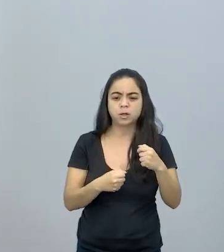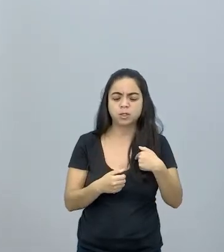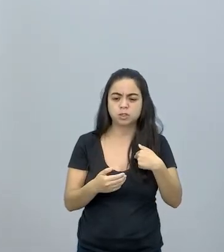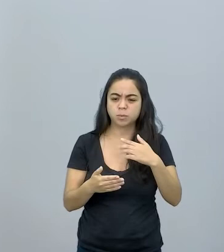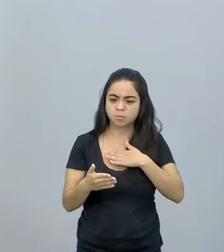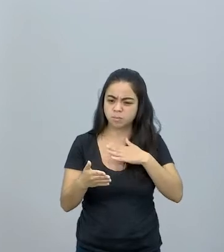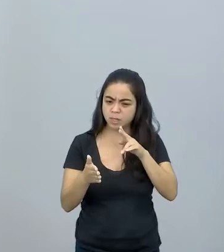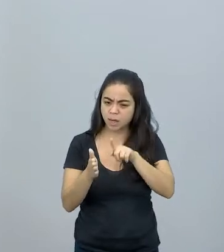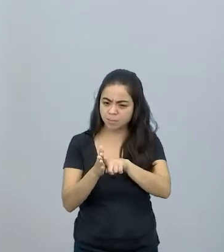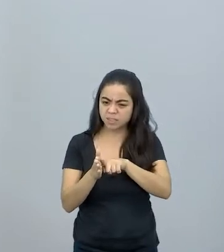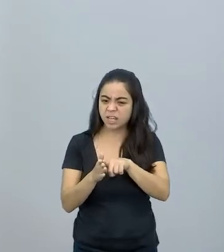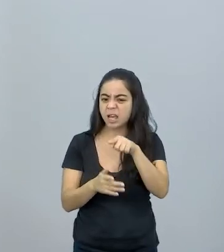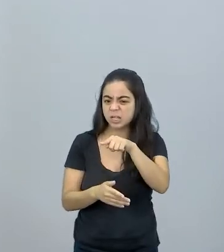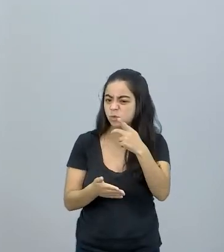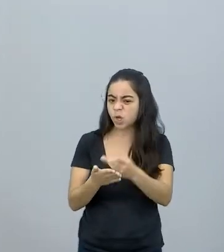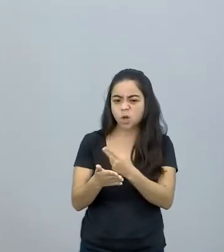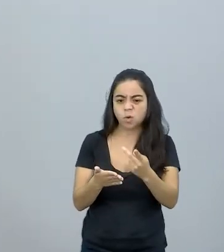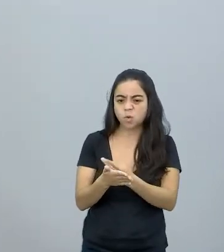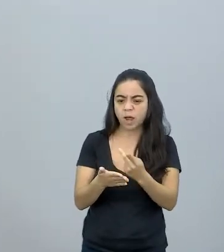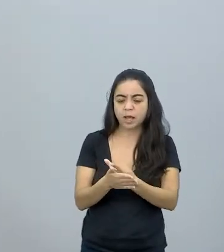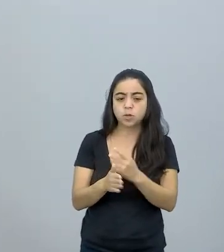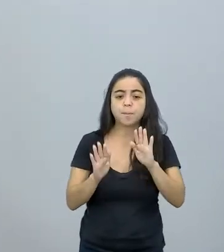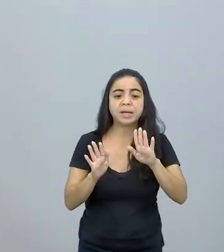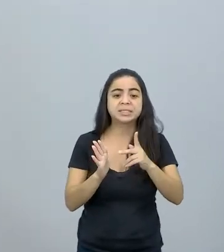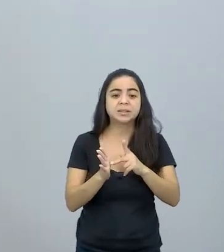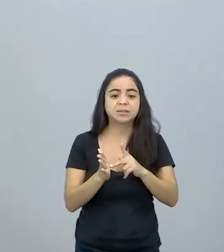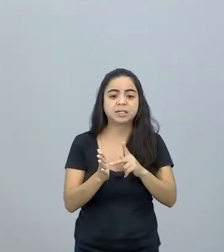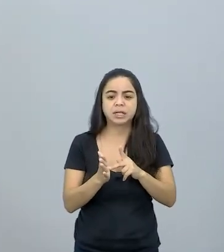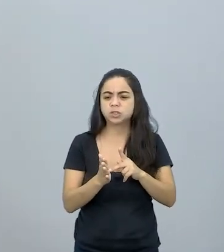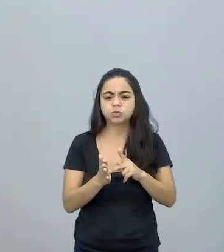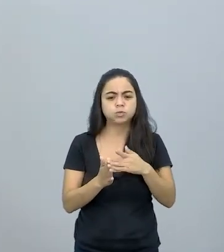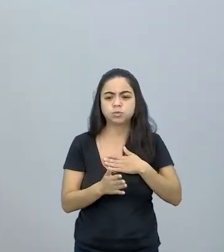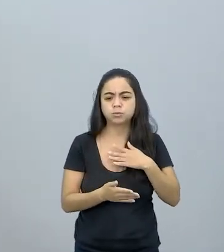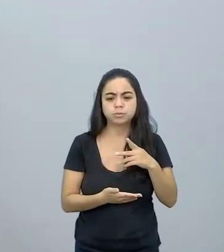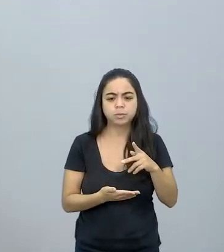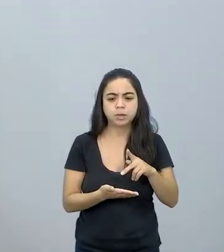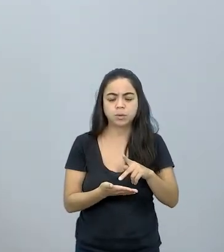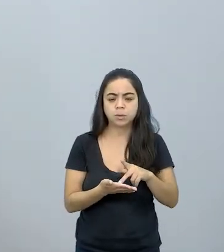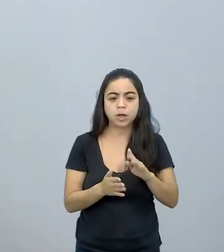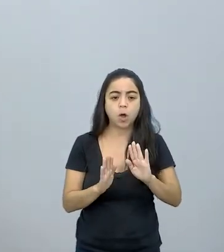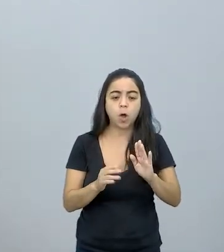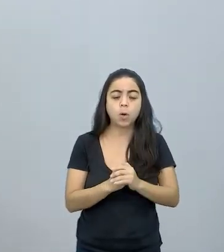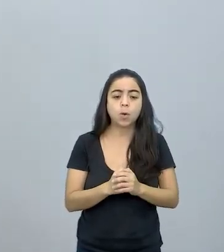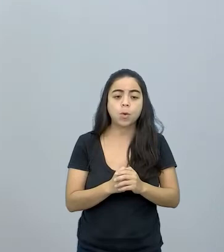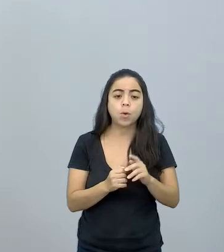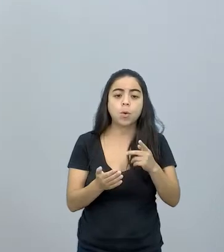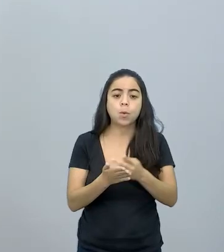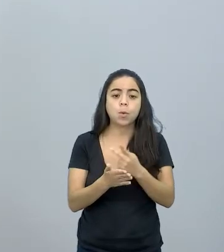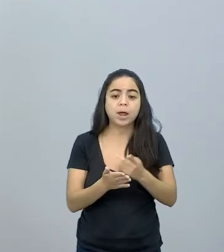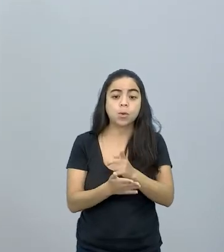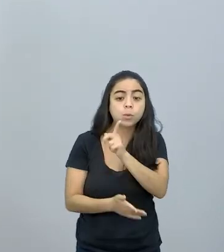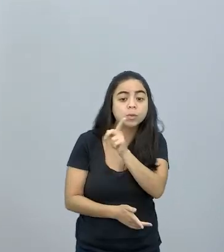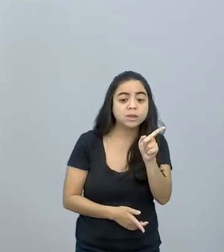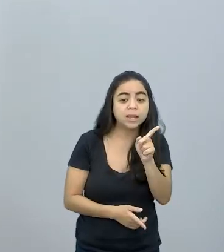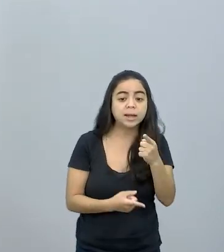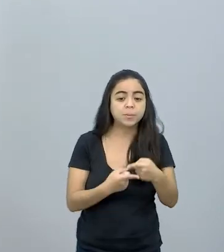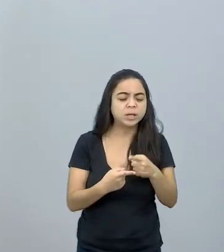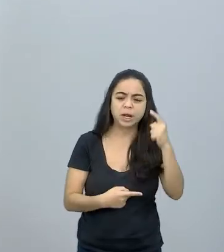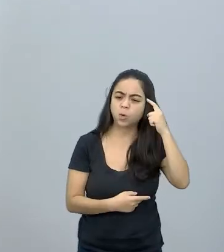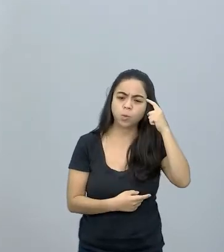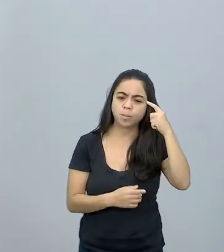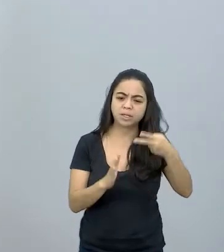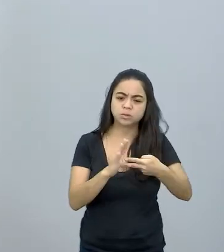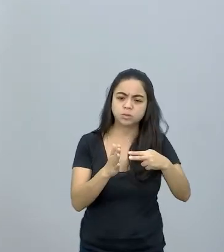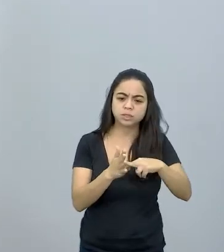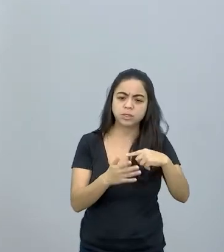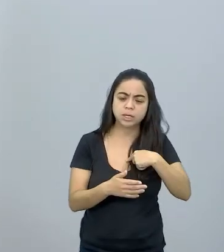pesquisa e vai falar assim, isso está errado, mas daí, na verdade, o erro não foi meu, o erro foi dessa outra pessoa que não pensou no sentido